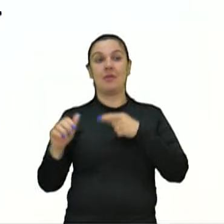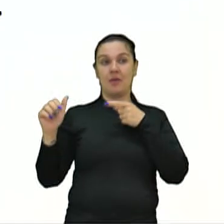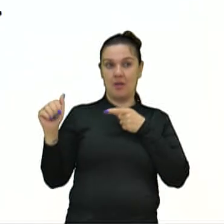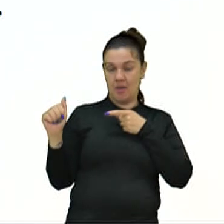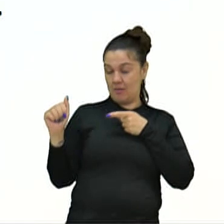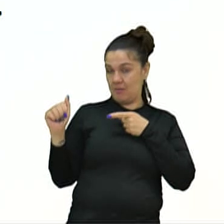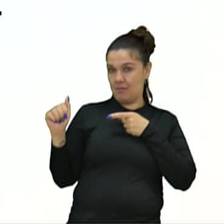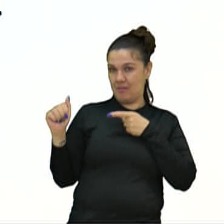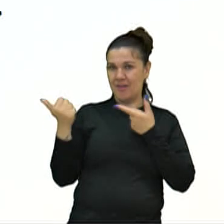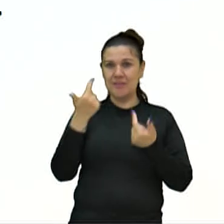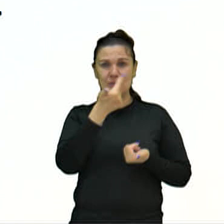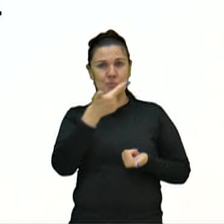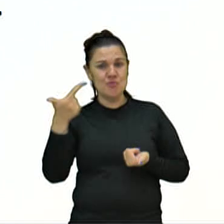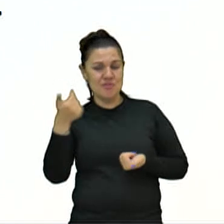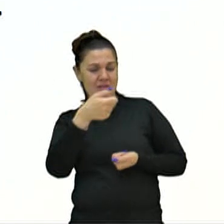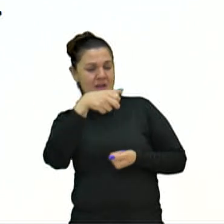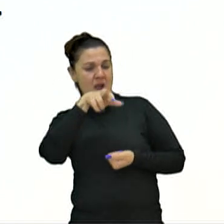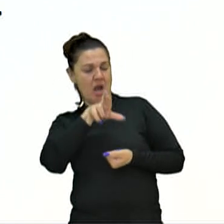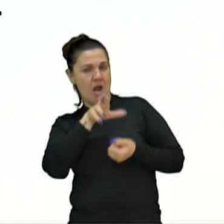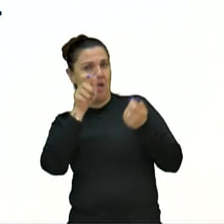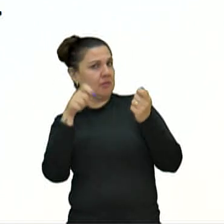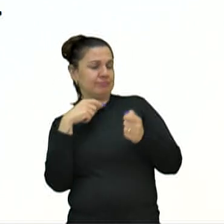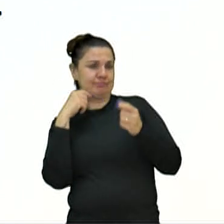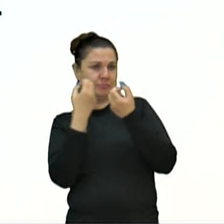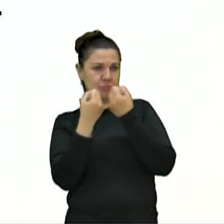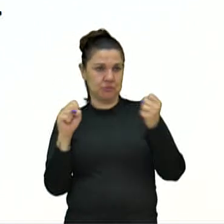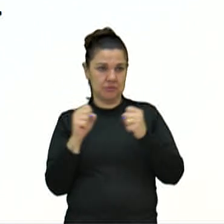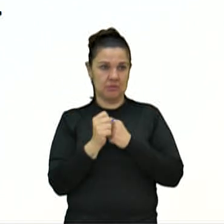aeróbia? Não tinha oxigênio, então não podia ser.